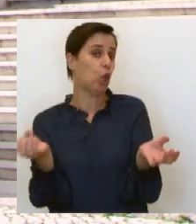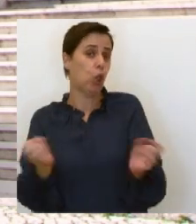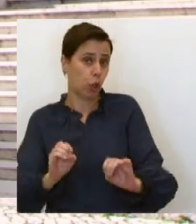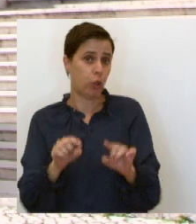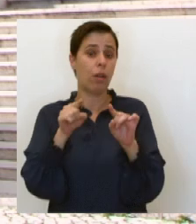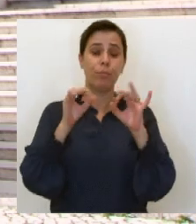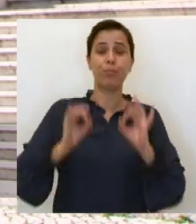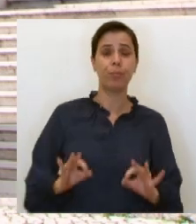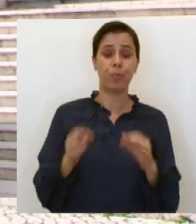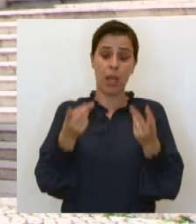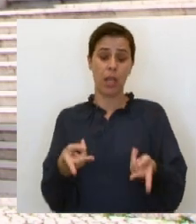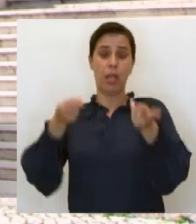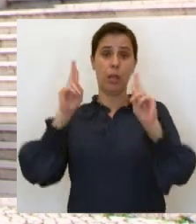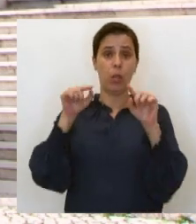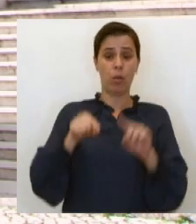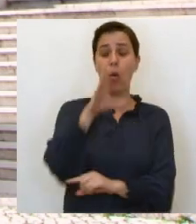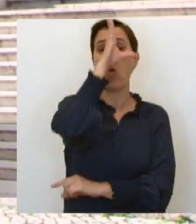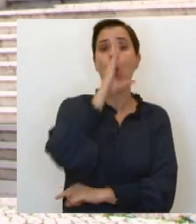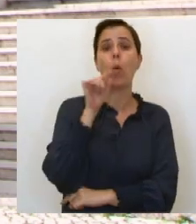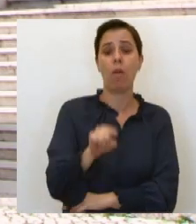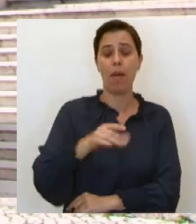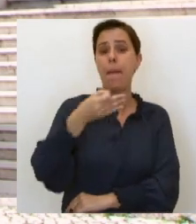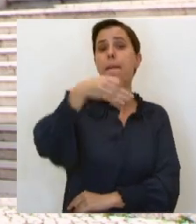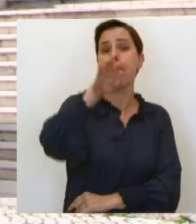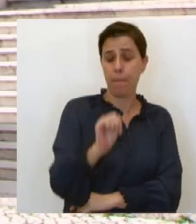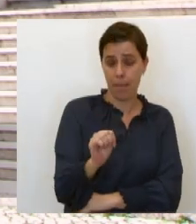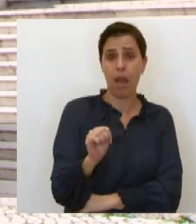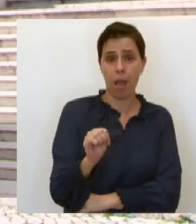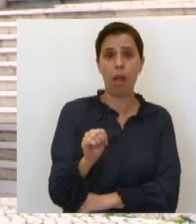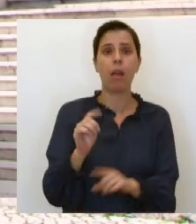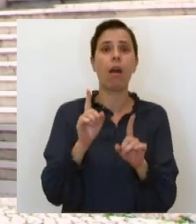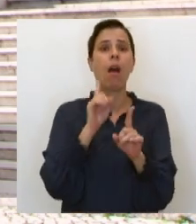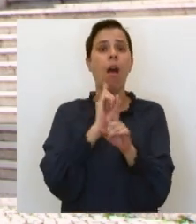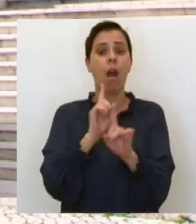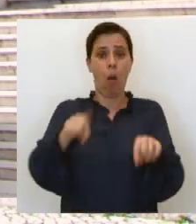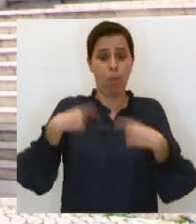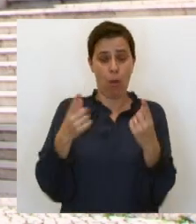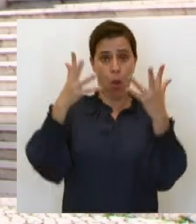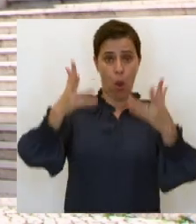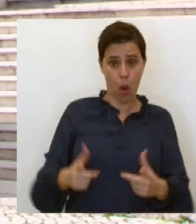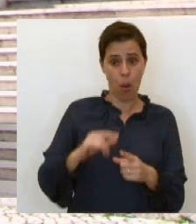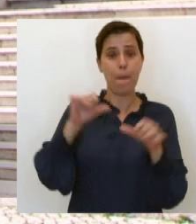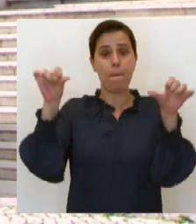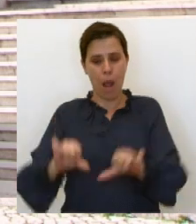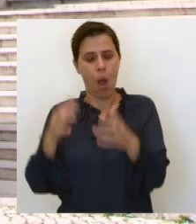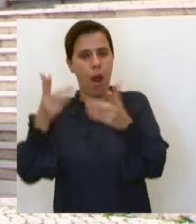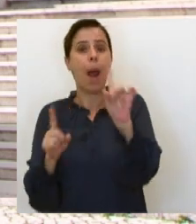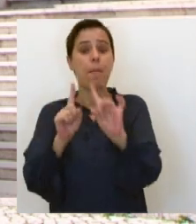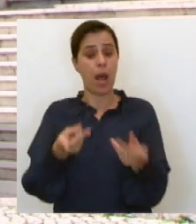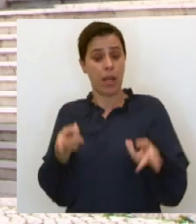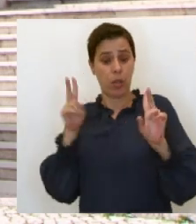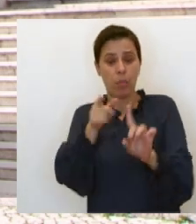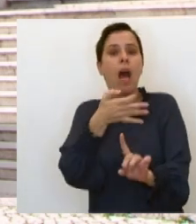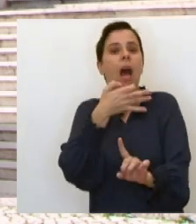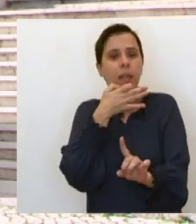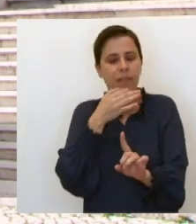atenção. É certo que esta disponibilidade do Governo e do PS não tornaria este orçamento num bom orçamento, mas essa